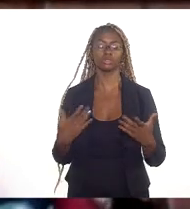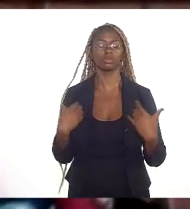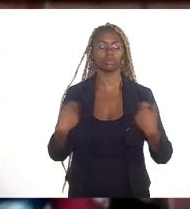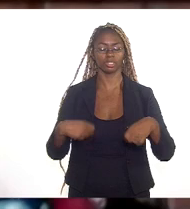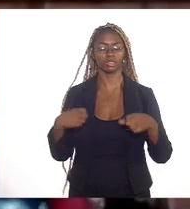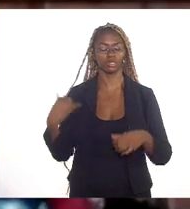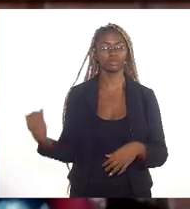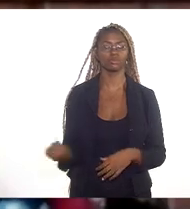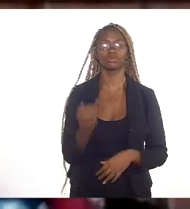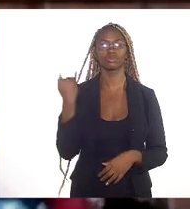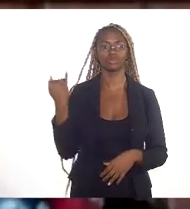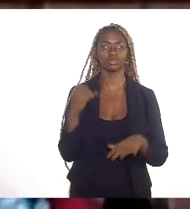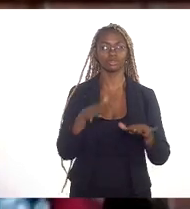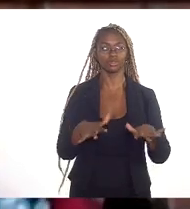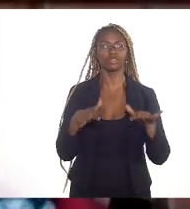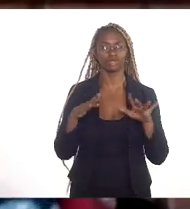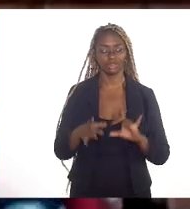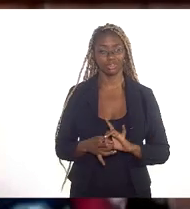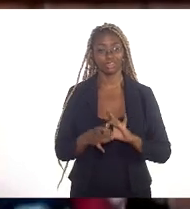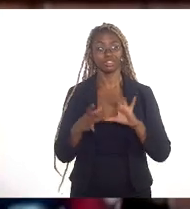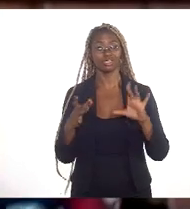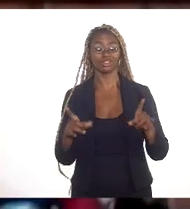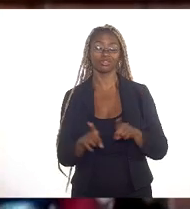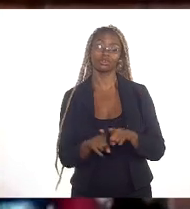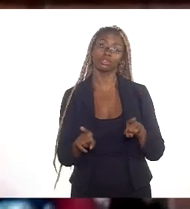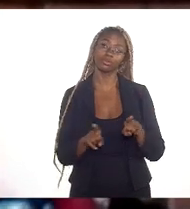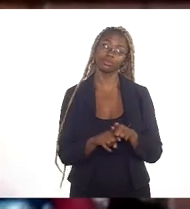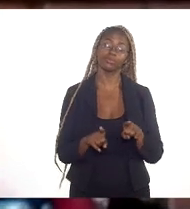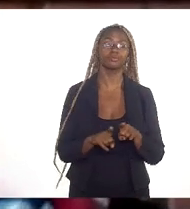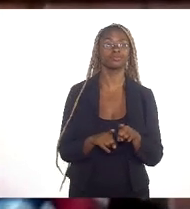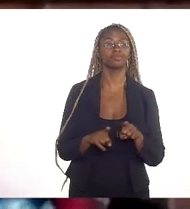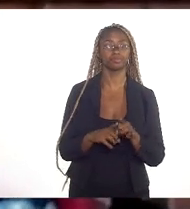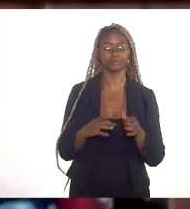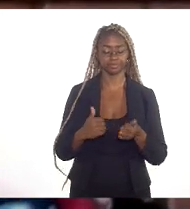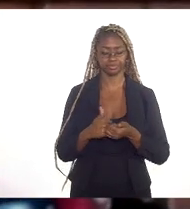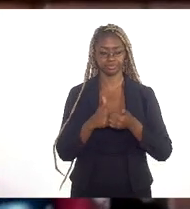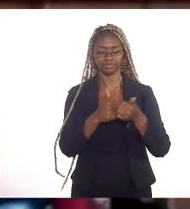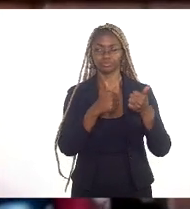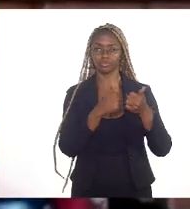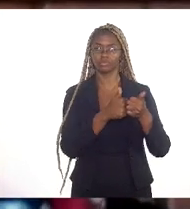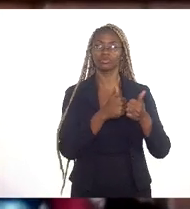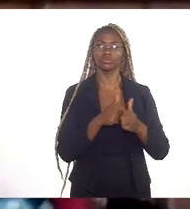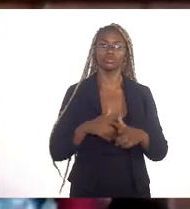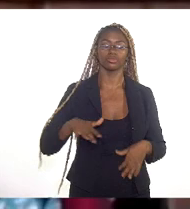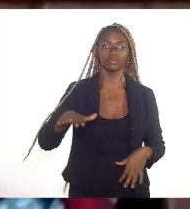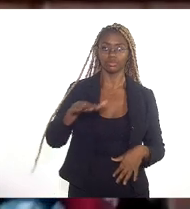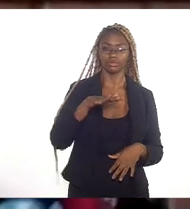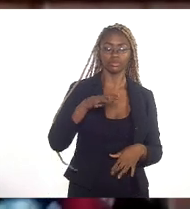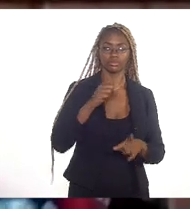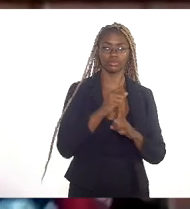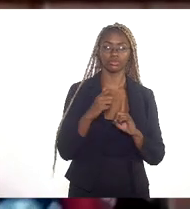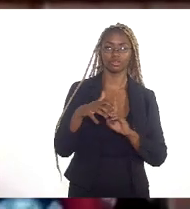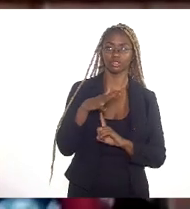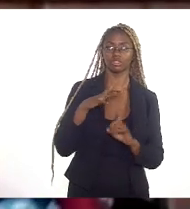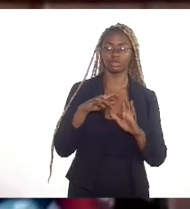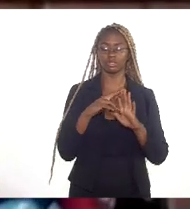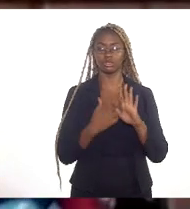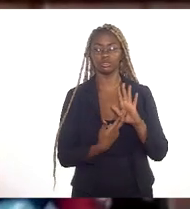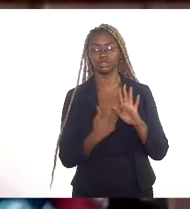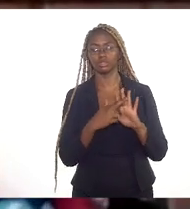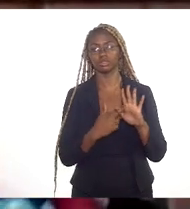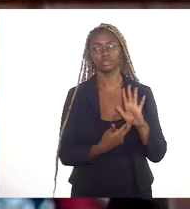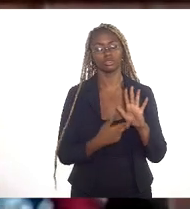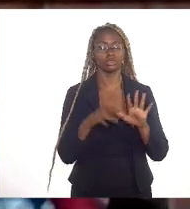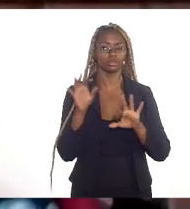para a discussão do projeto e a efetivação do acompanhamento por parte da sociedade na regulamentação do